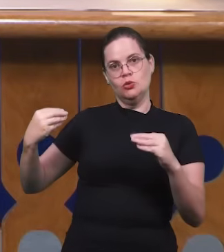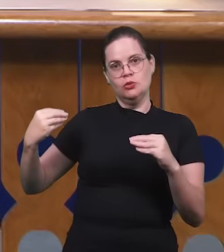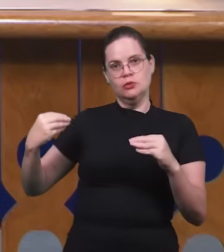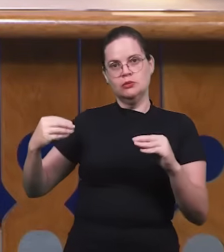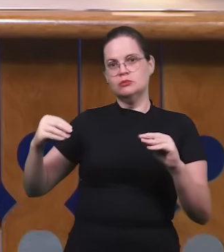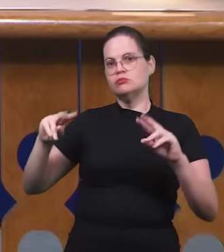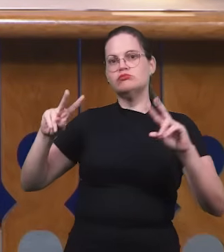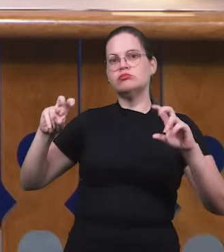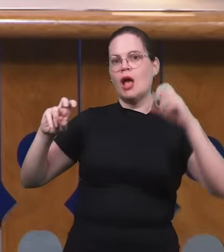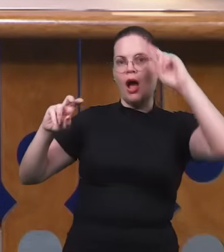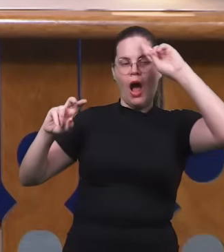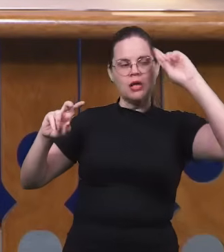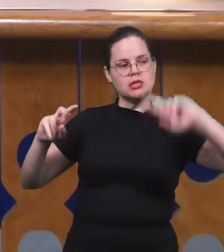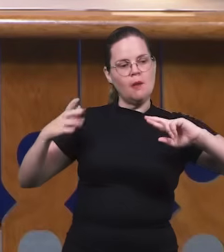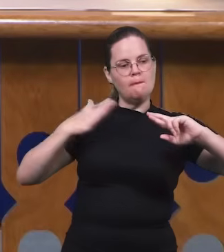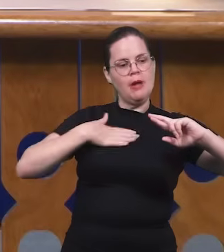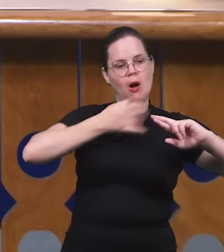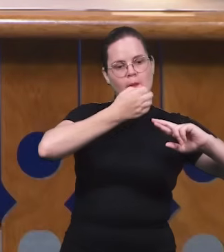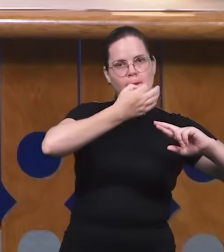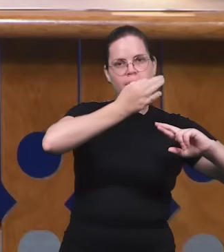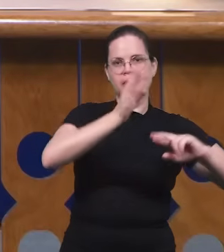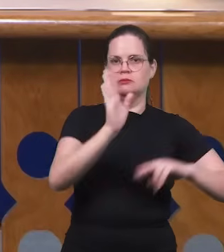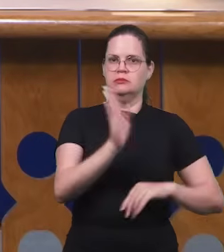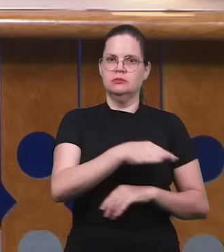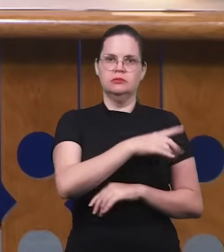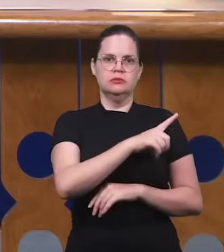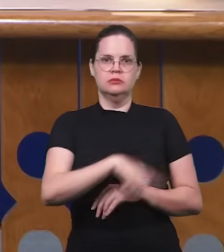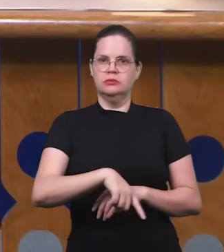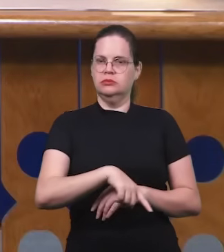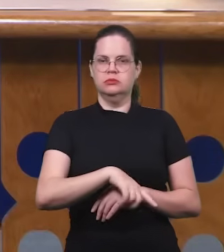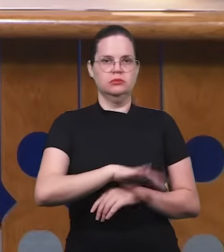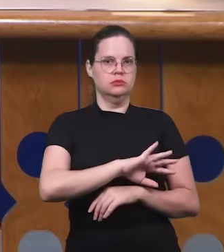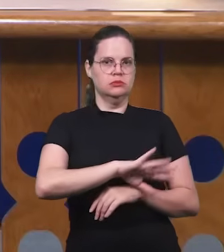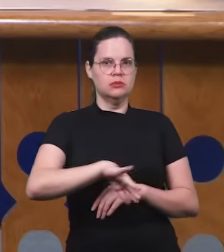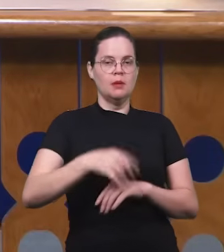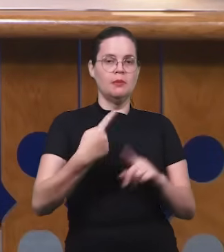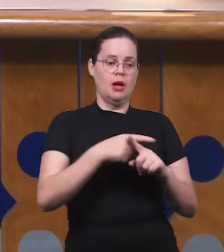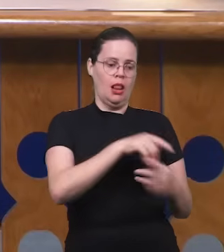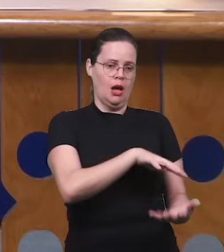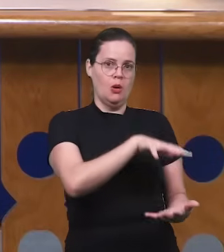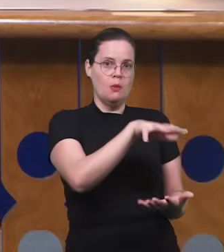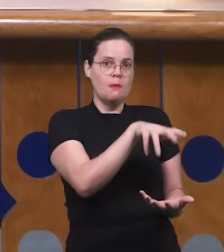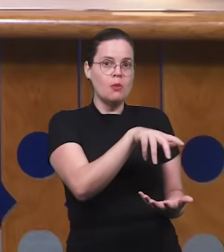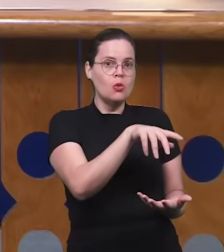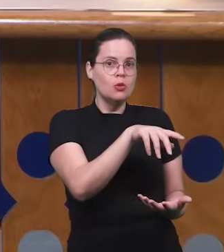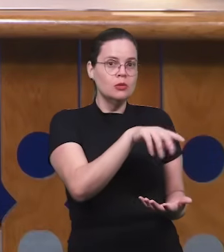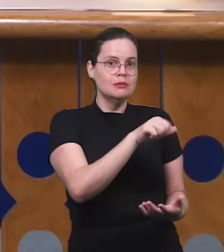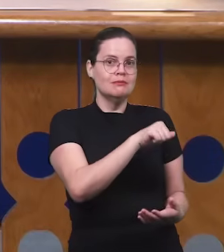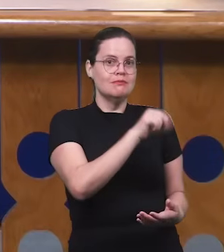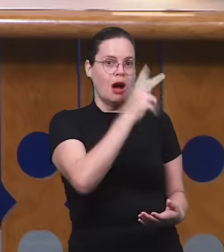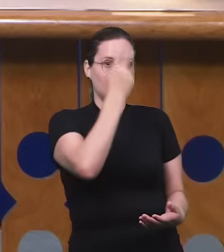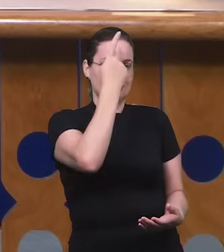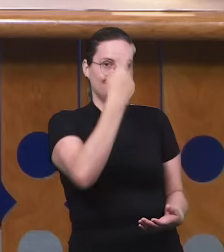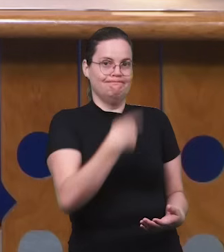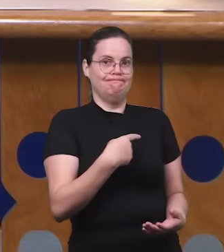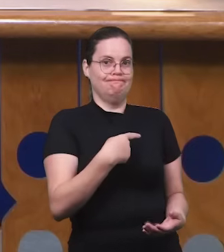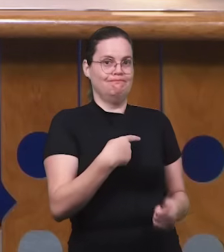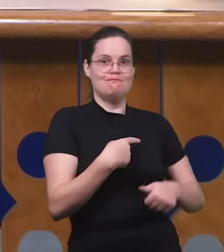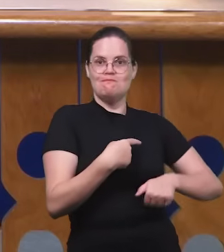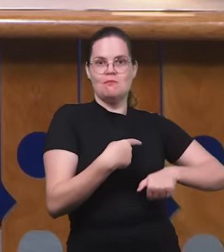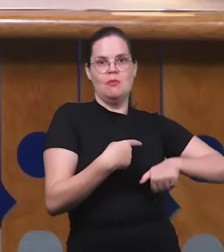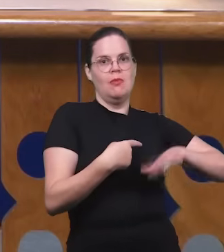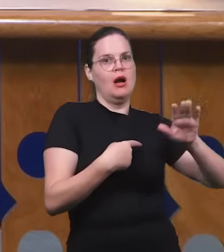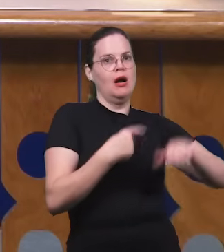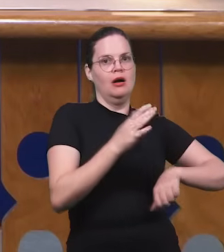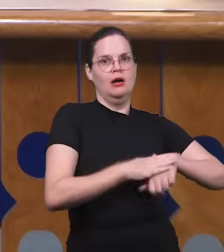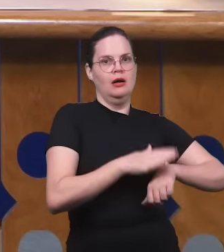não preconiza isso, não prega isso e nem tem interesse por isso. As pessoas são cada vez mais materiais, cada